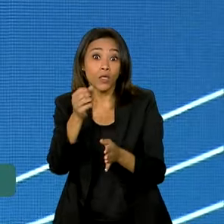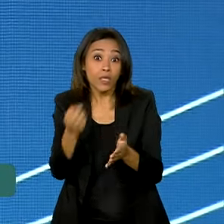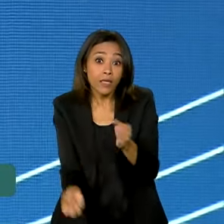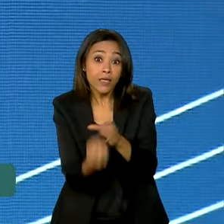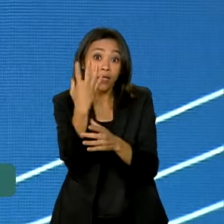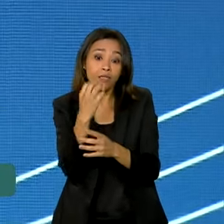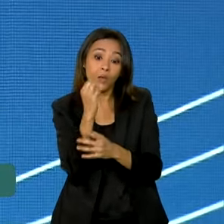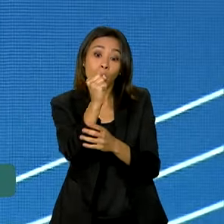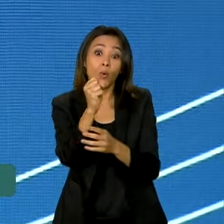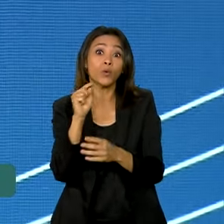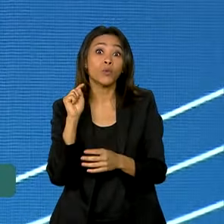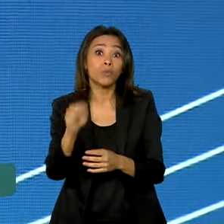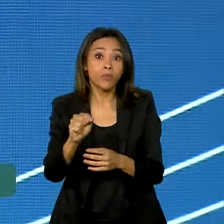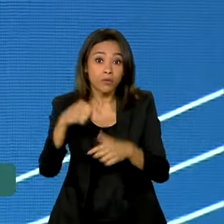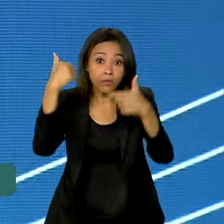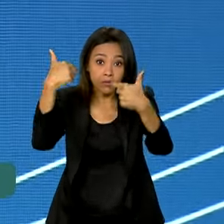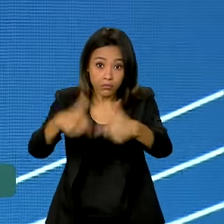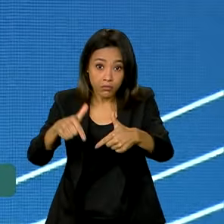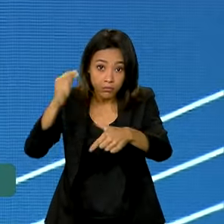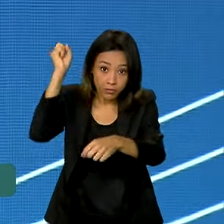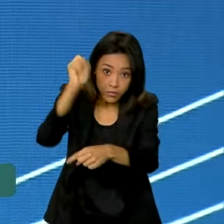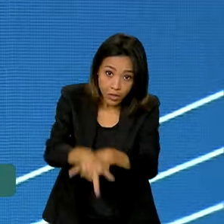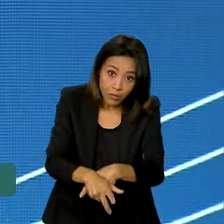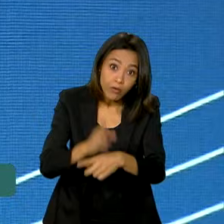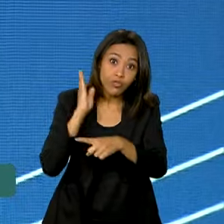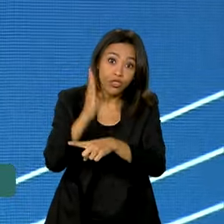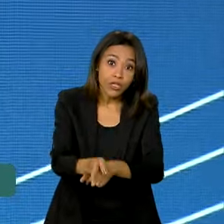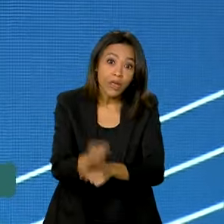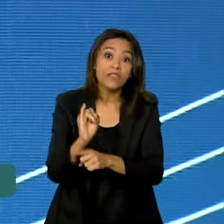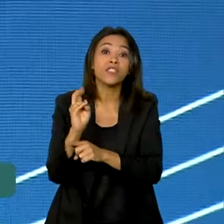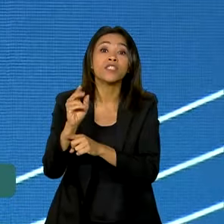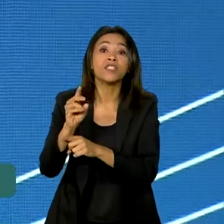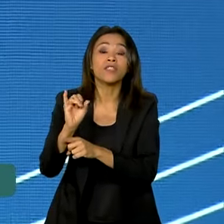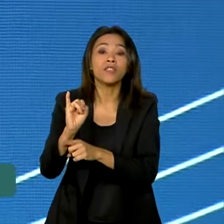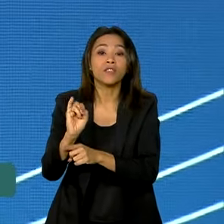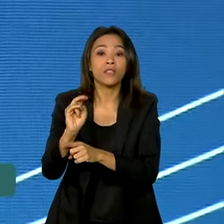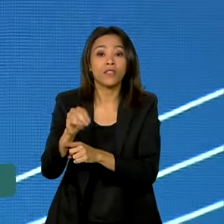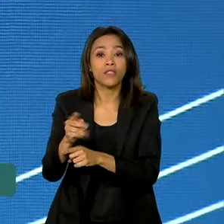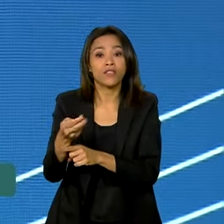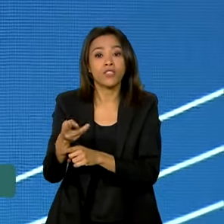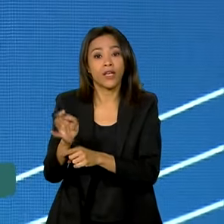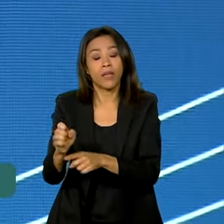diretos e indiretos, o aumento da arrecadação fiscal nas três esferas